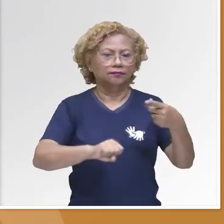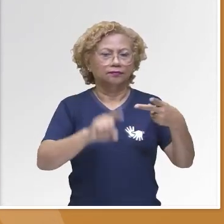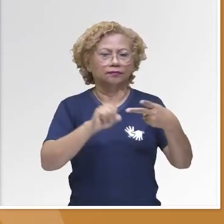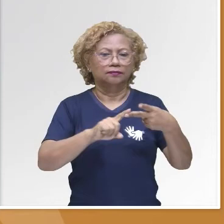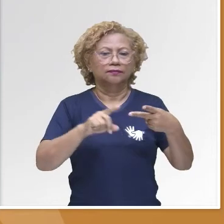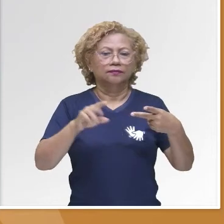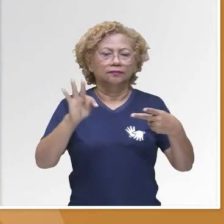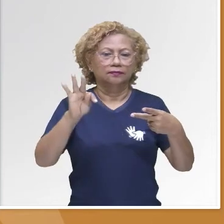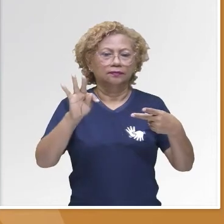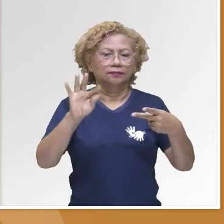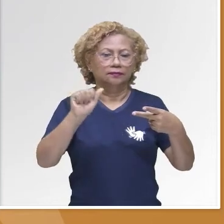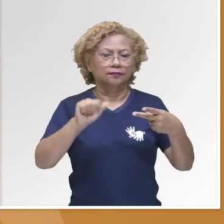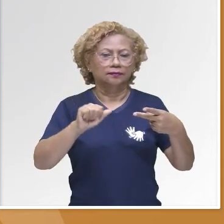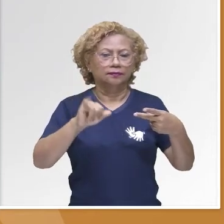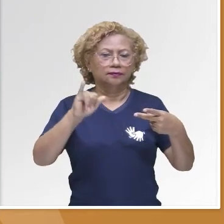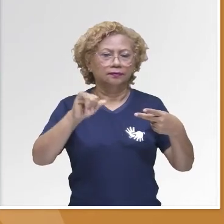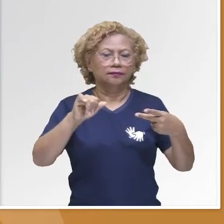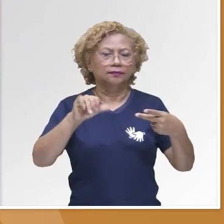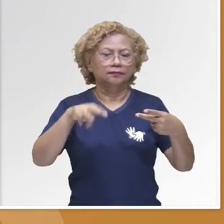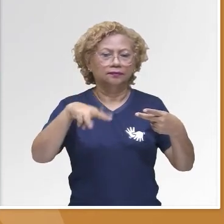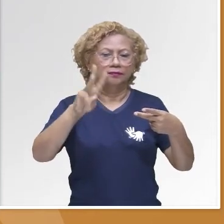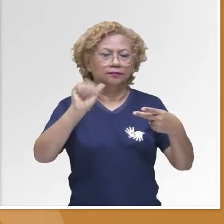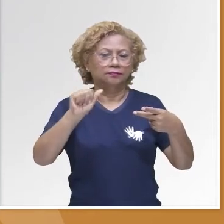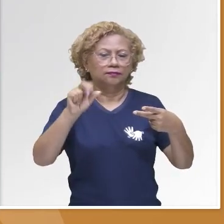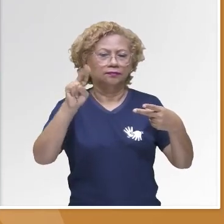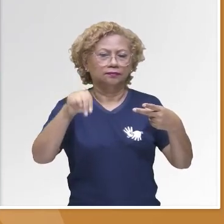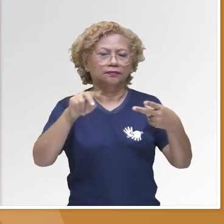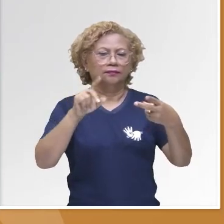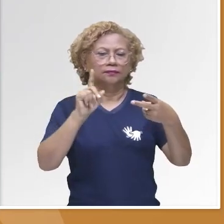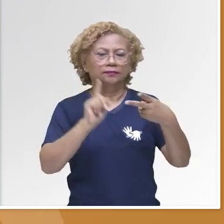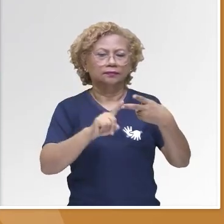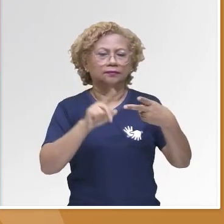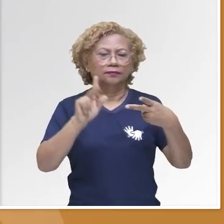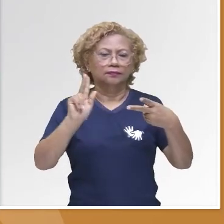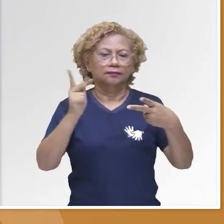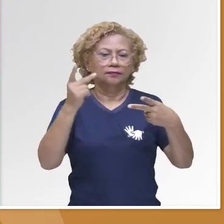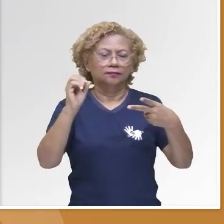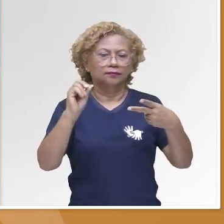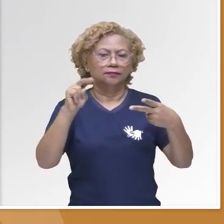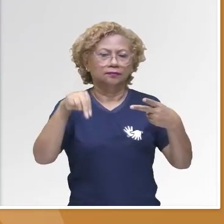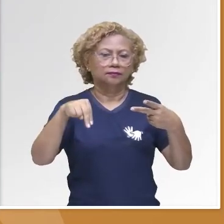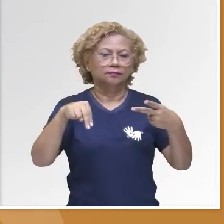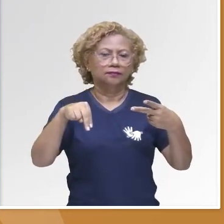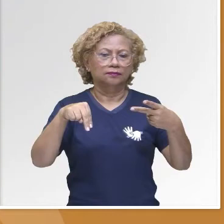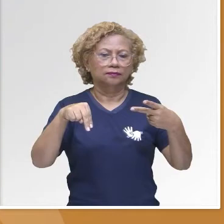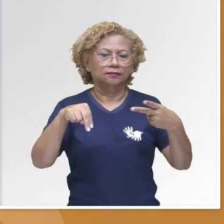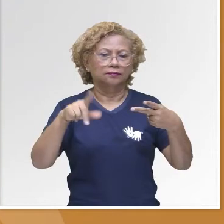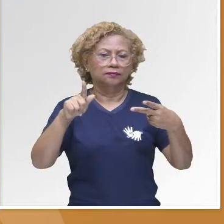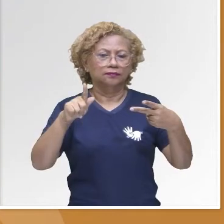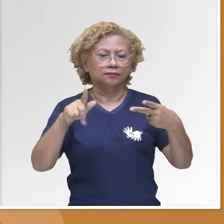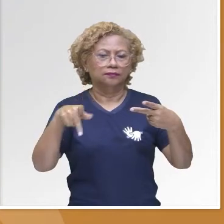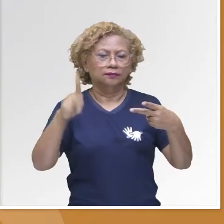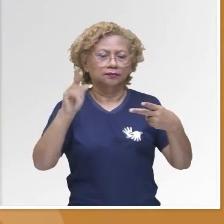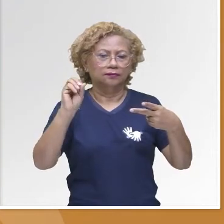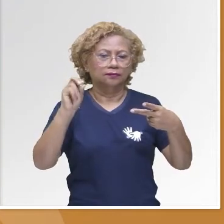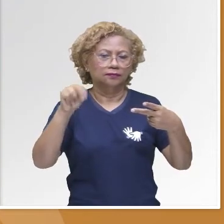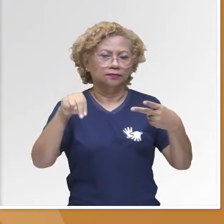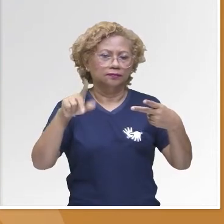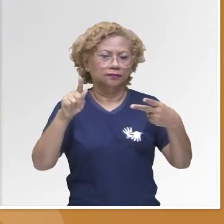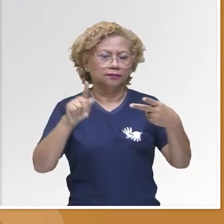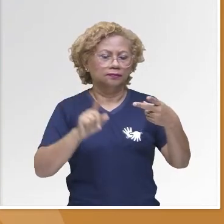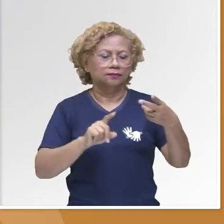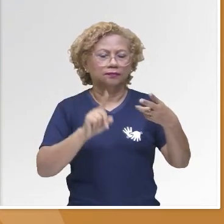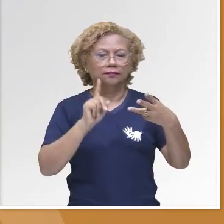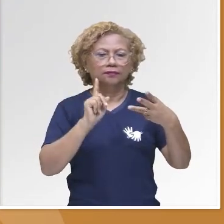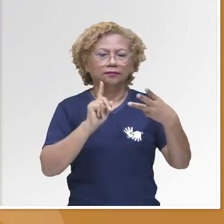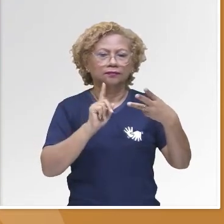de Ilha Formosa, né? Formosa foi o nome dado pelos primeiros, as primeiras pessoas que